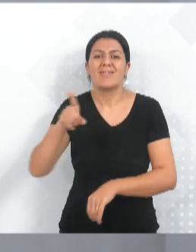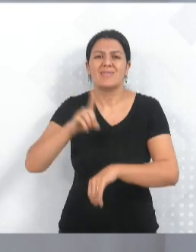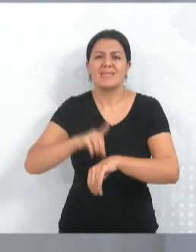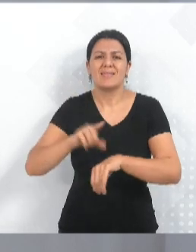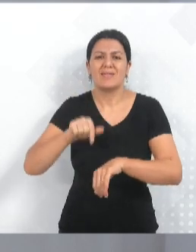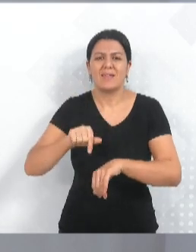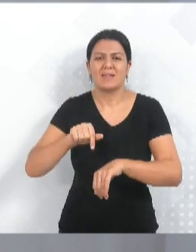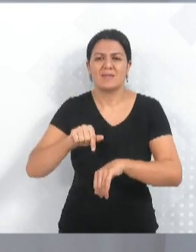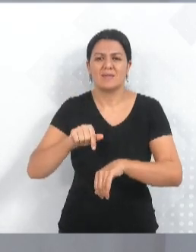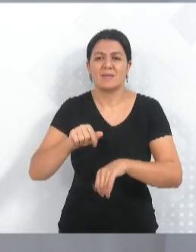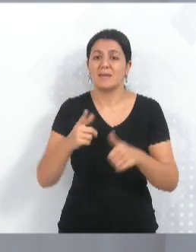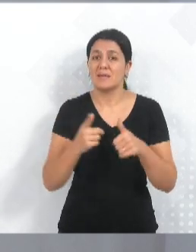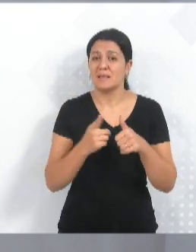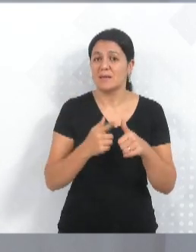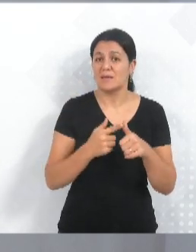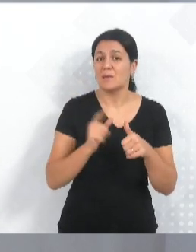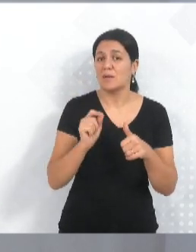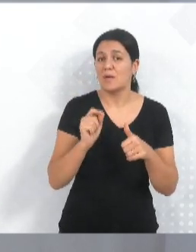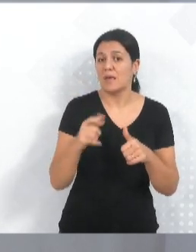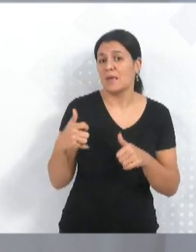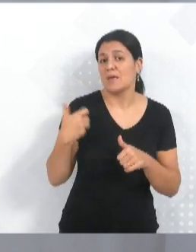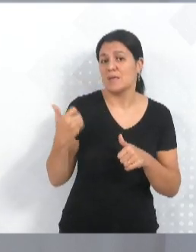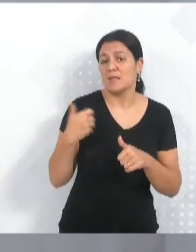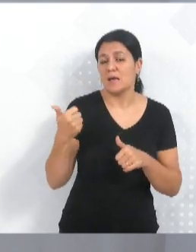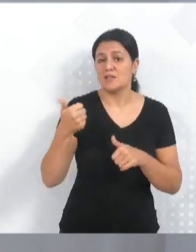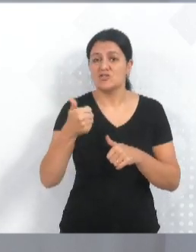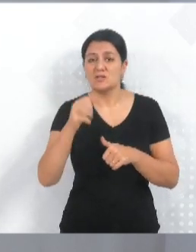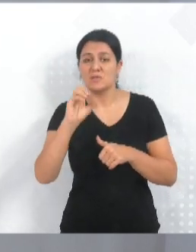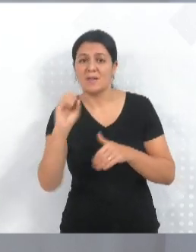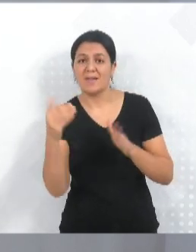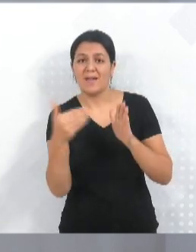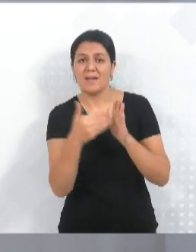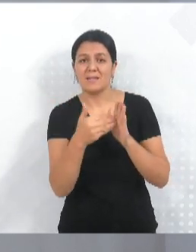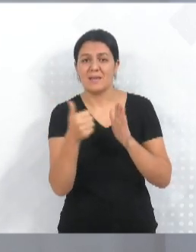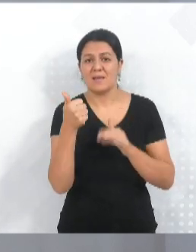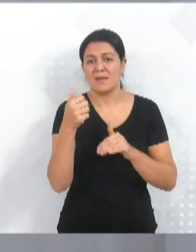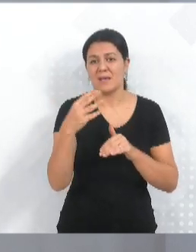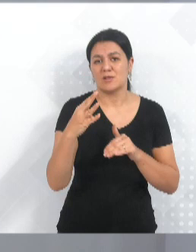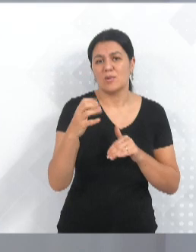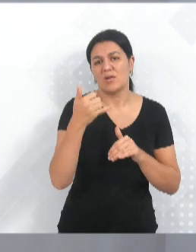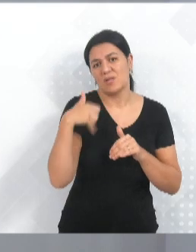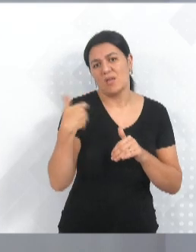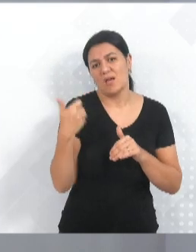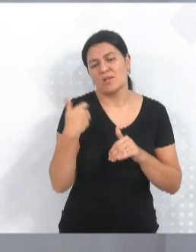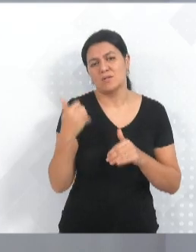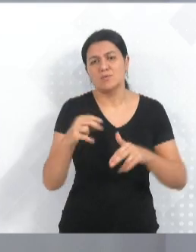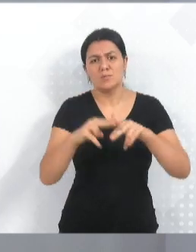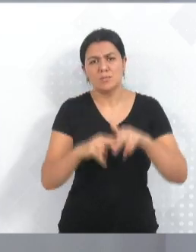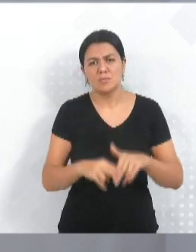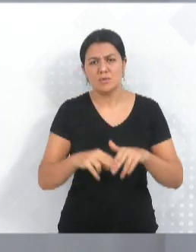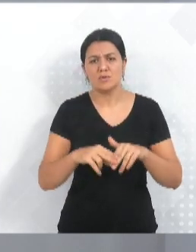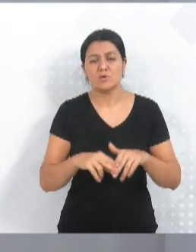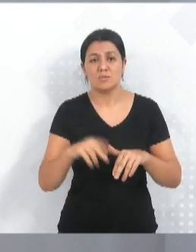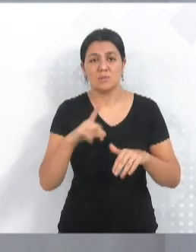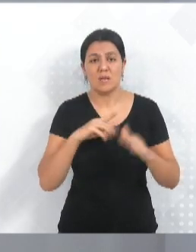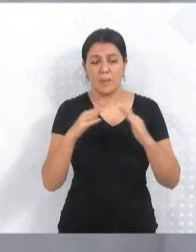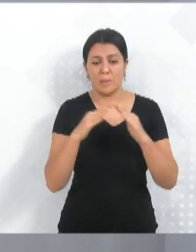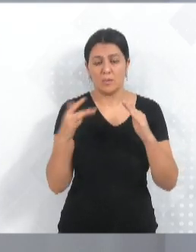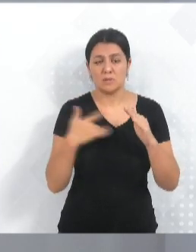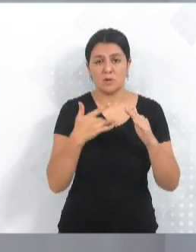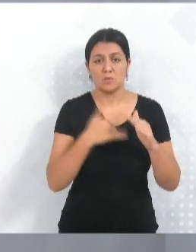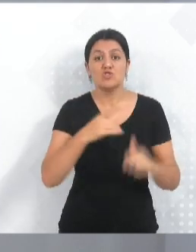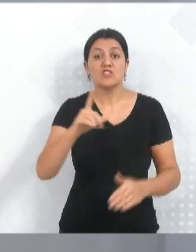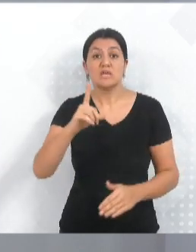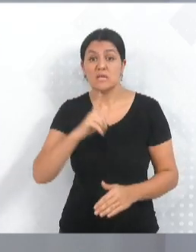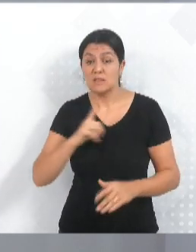público nesse primeiro momento das crianças de 10 a 14 anos então todas as nossas unidades de saúde com sala de vacina estão